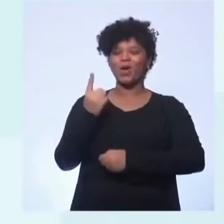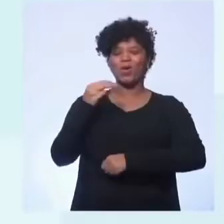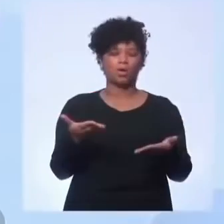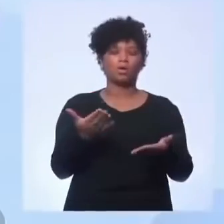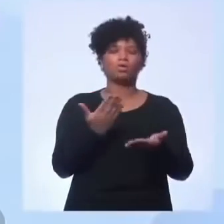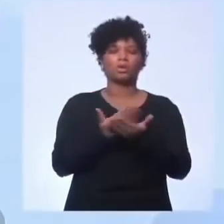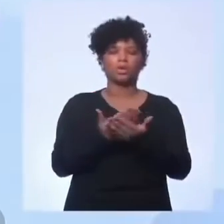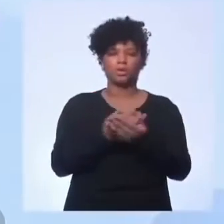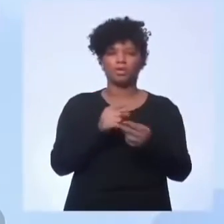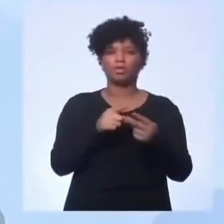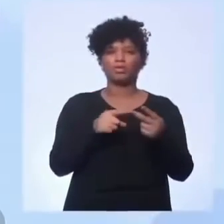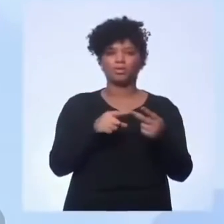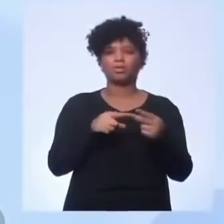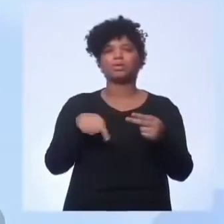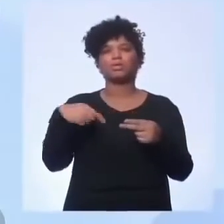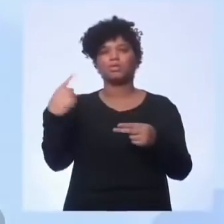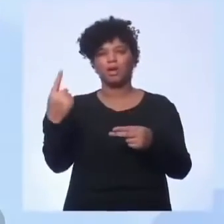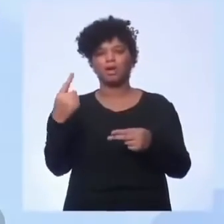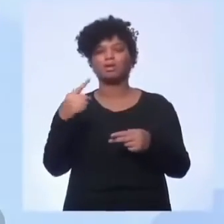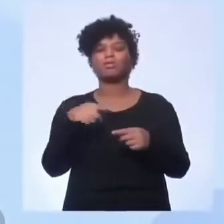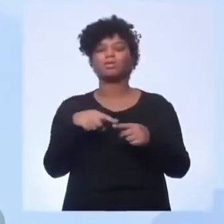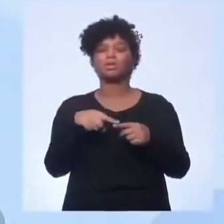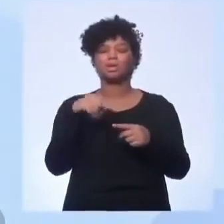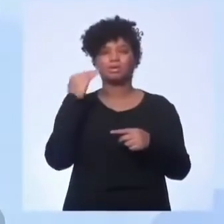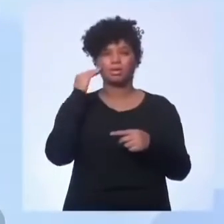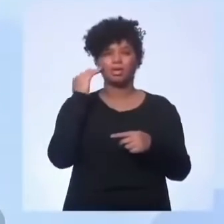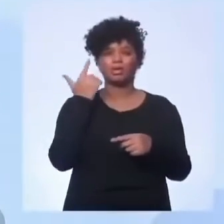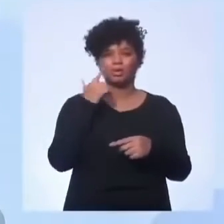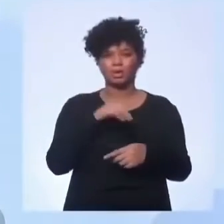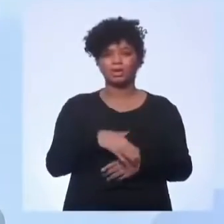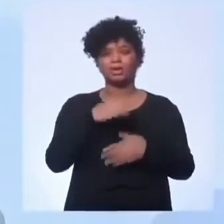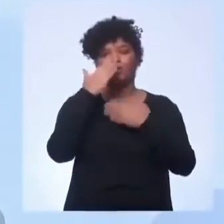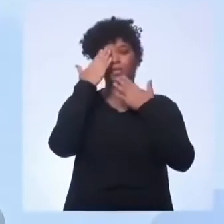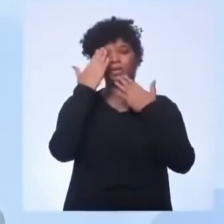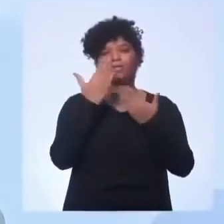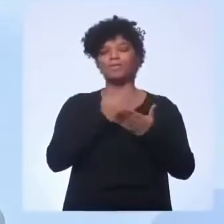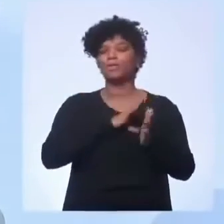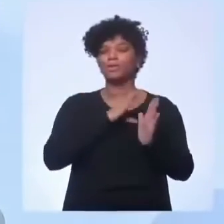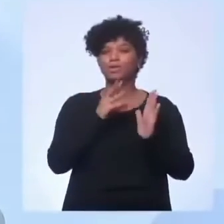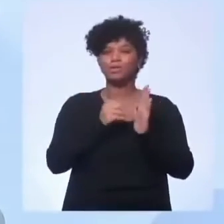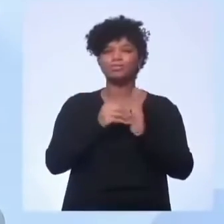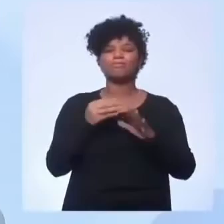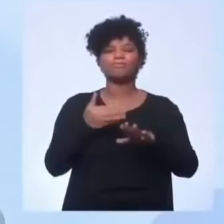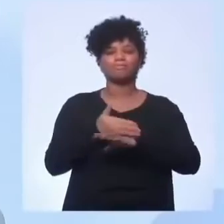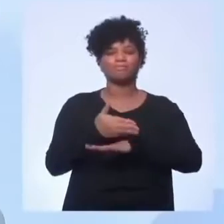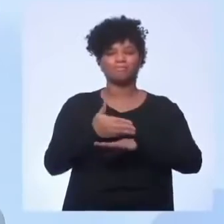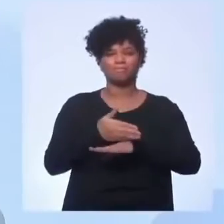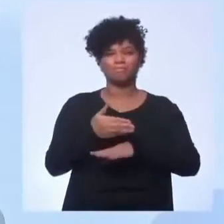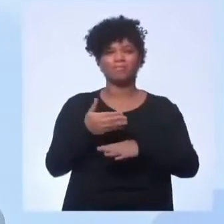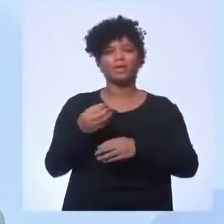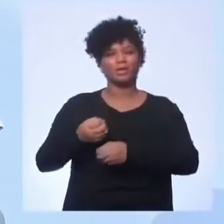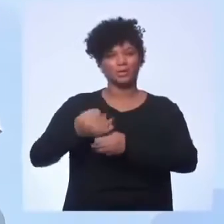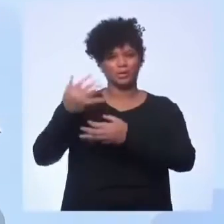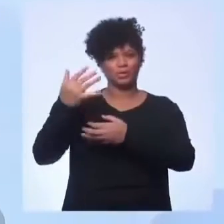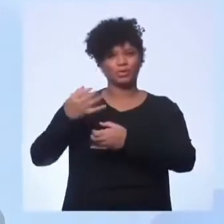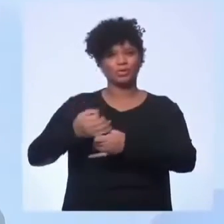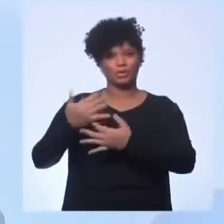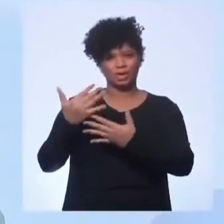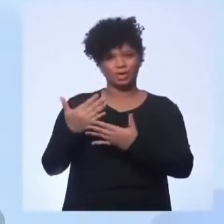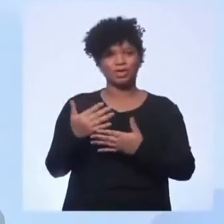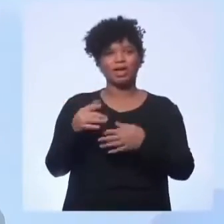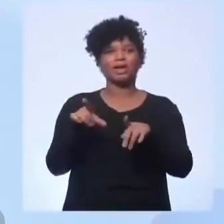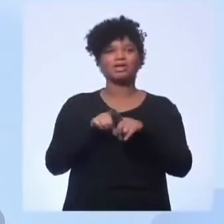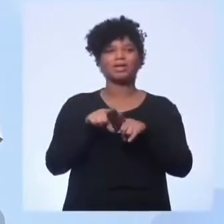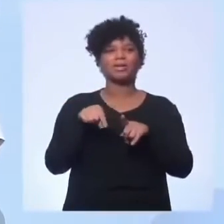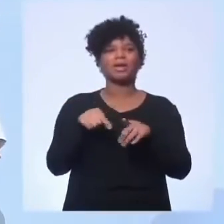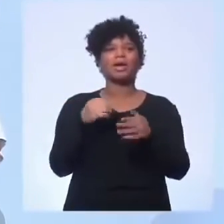gente volta. Aproveitem aí, pesquisem bastante. Eu quero agradecer a todos aí pela participação do chat, pela participação